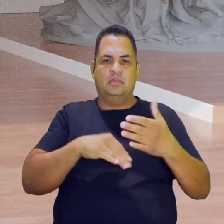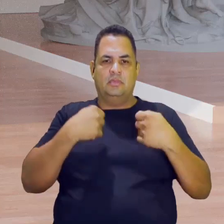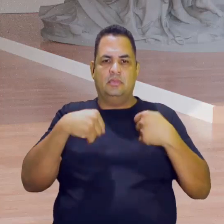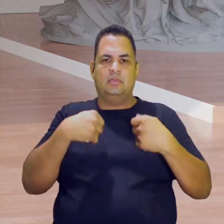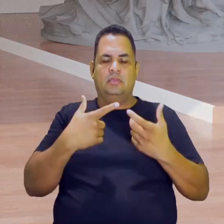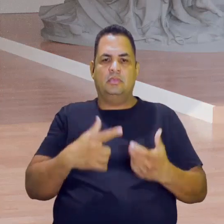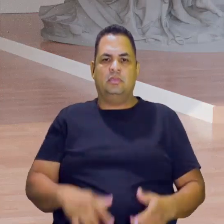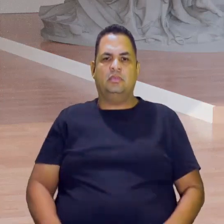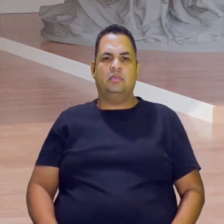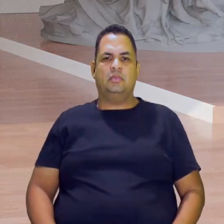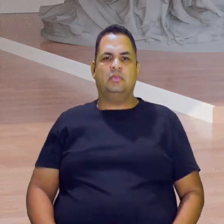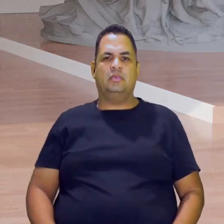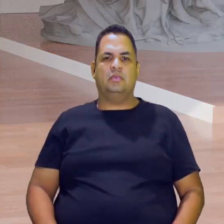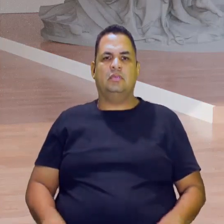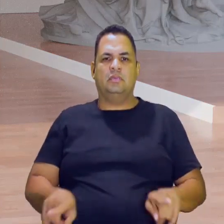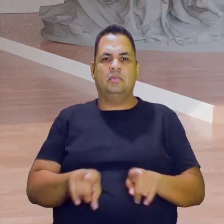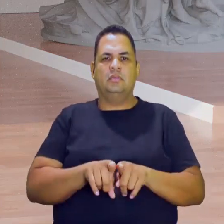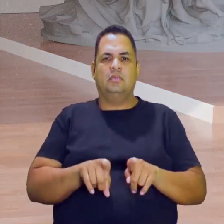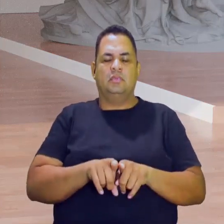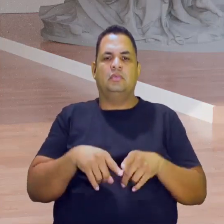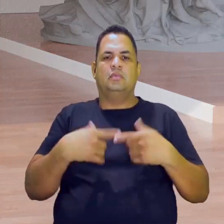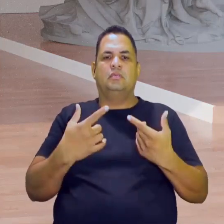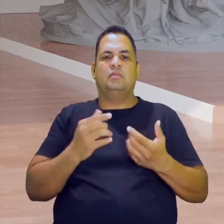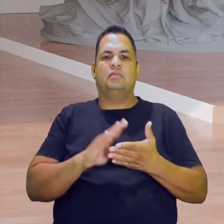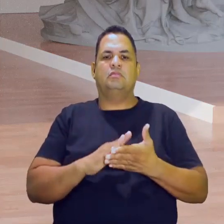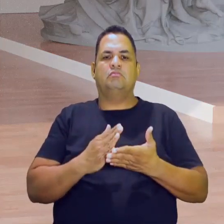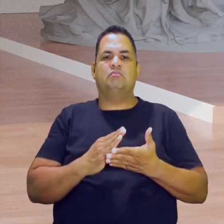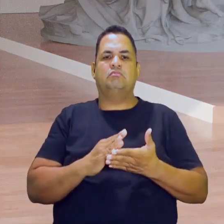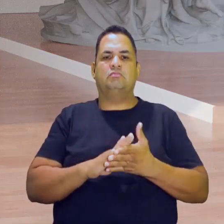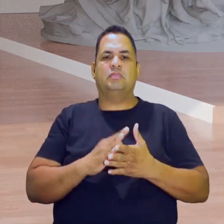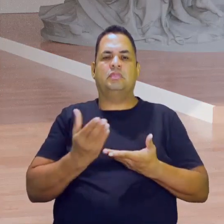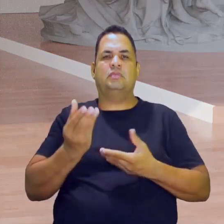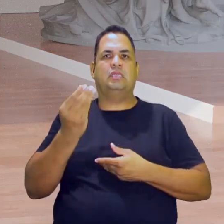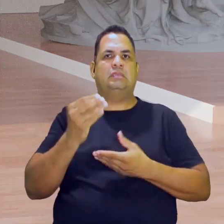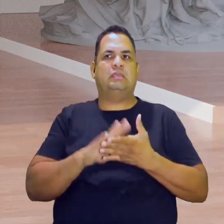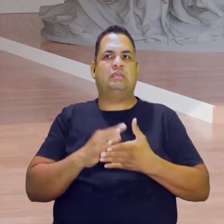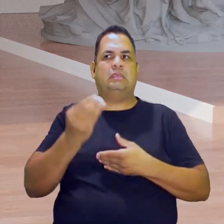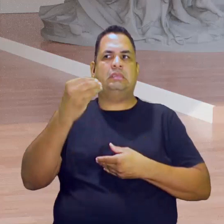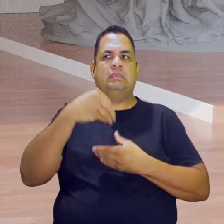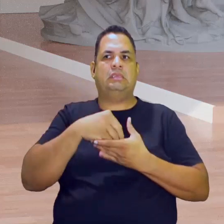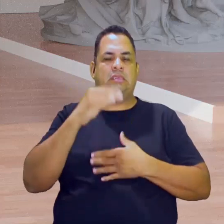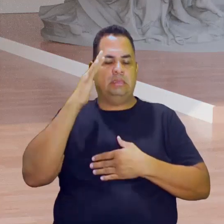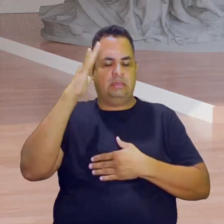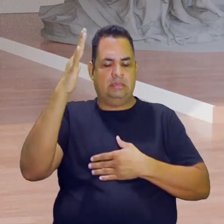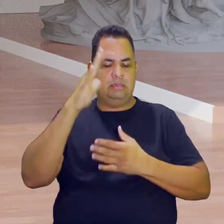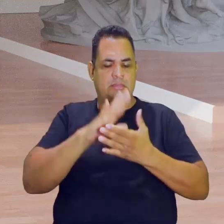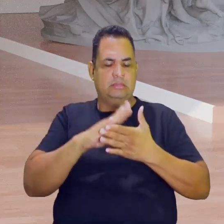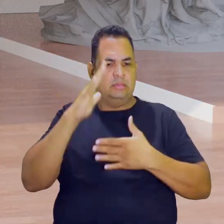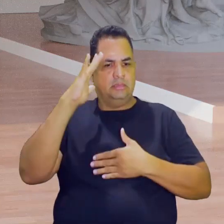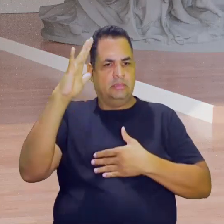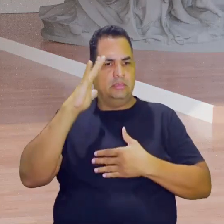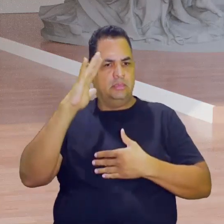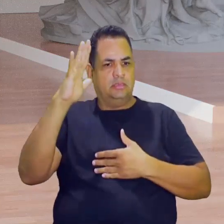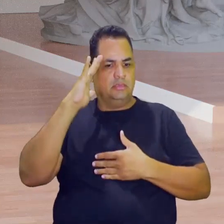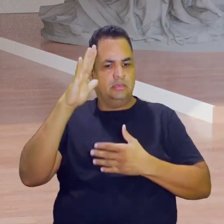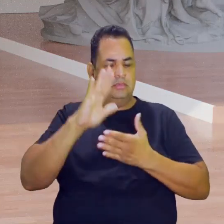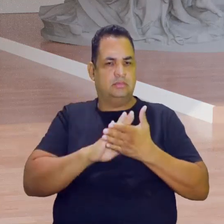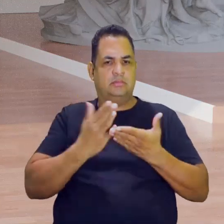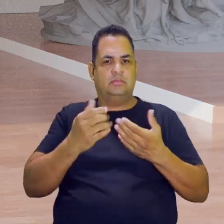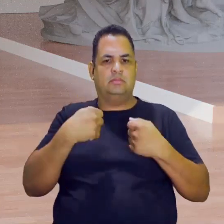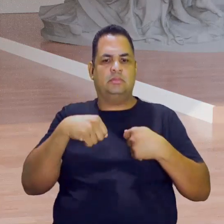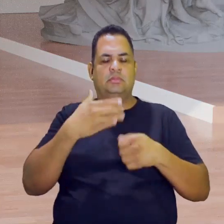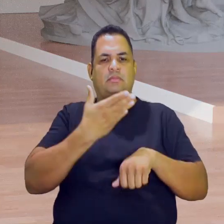precisam fazer também para vocês não ficarem só no contexto teórico, né? Só assistir aula teórica, precisa